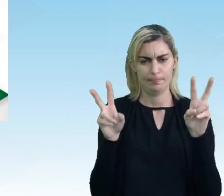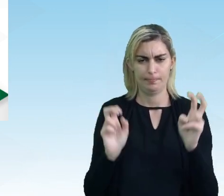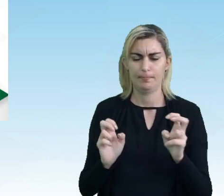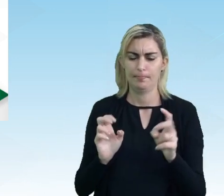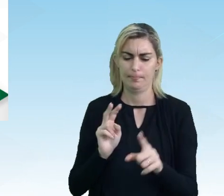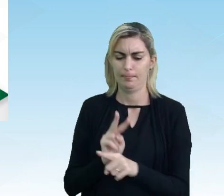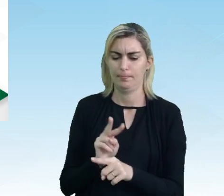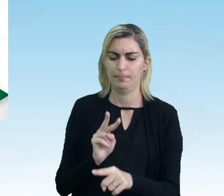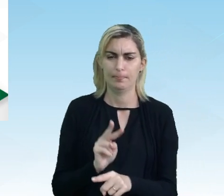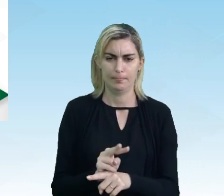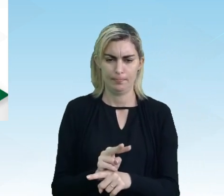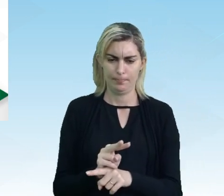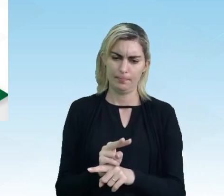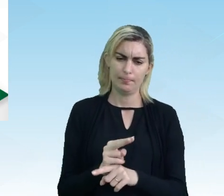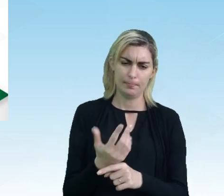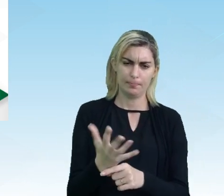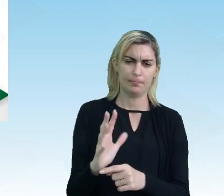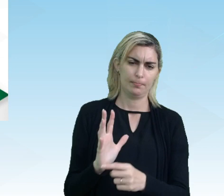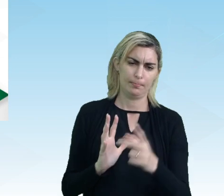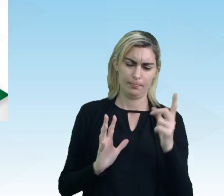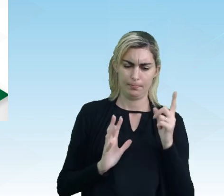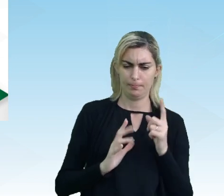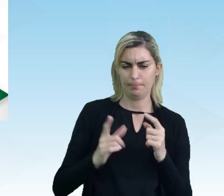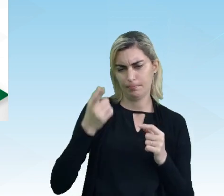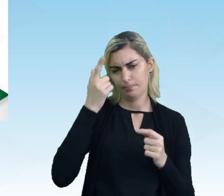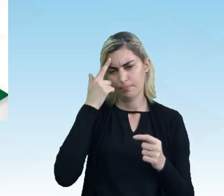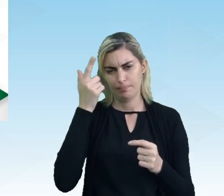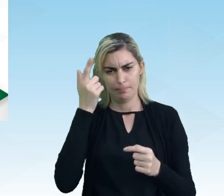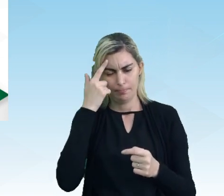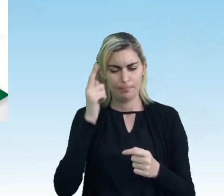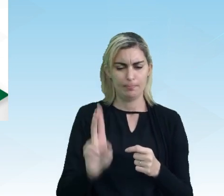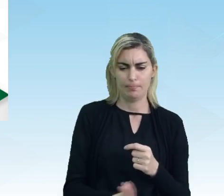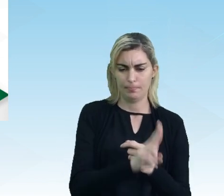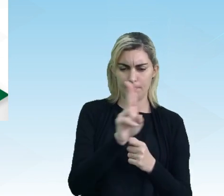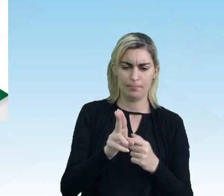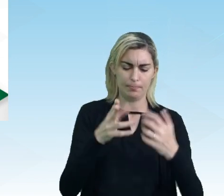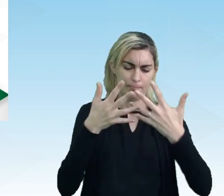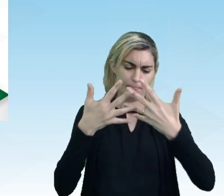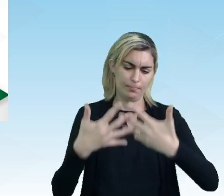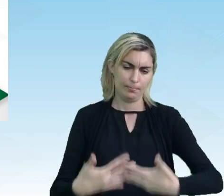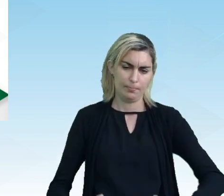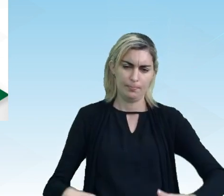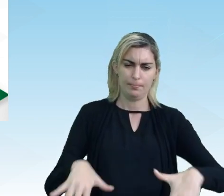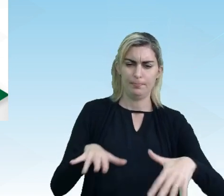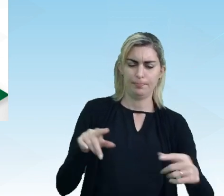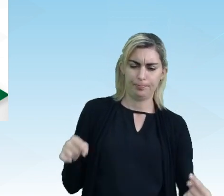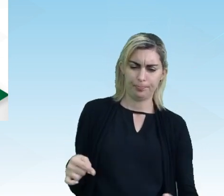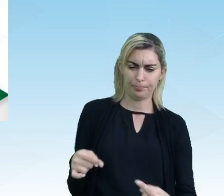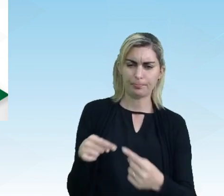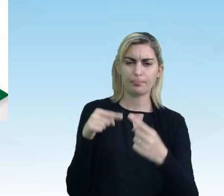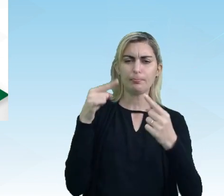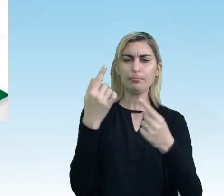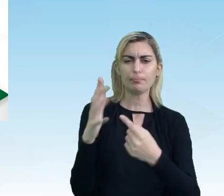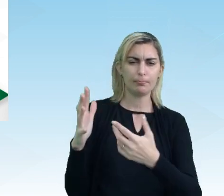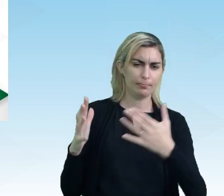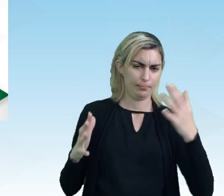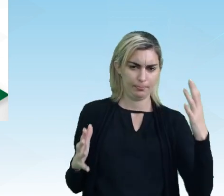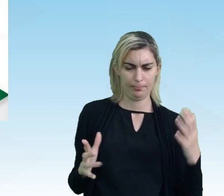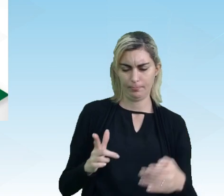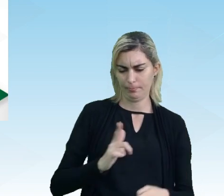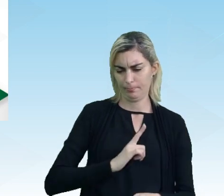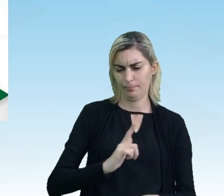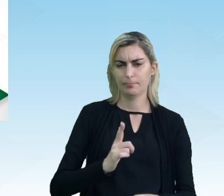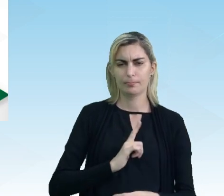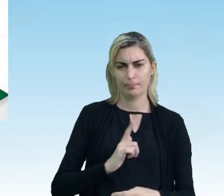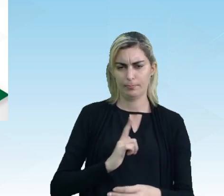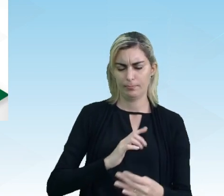à preservação do meio ambiente, a racionalização do uso dos recursos naturais e o impacto ambiental. Termos